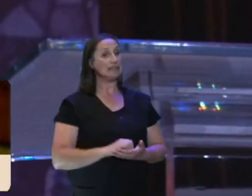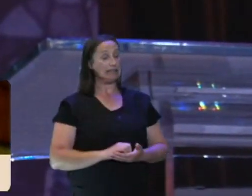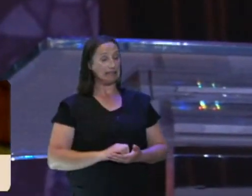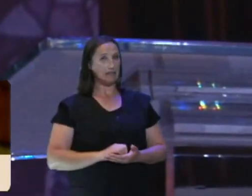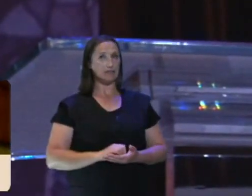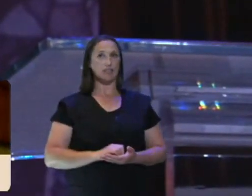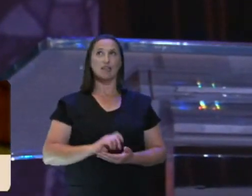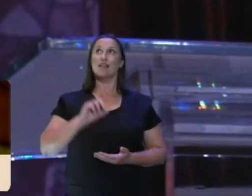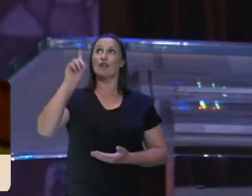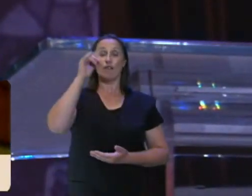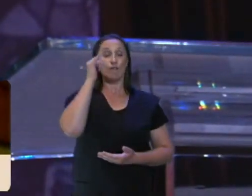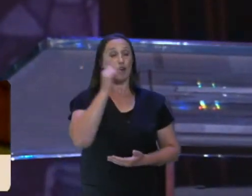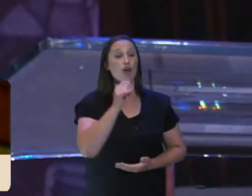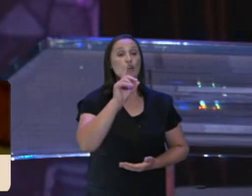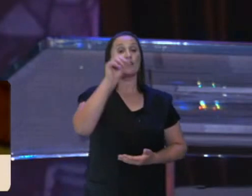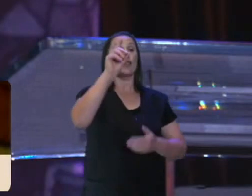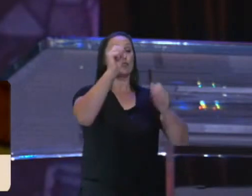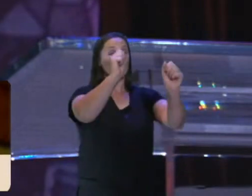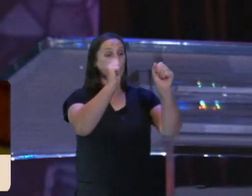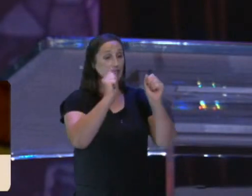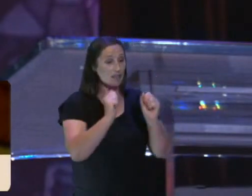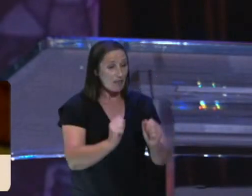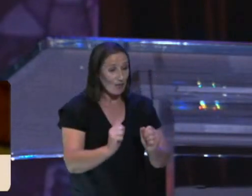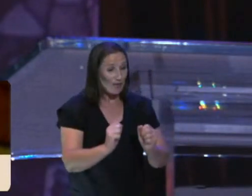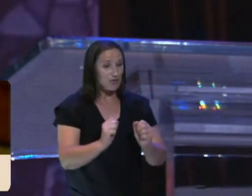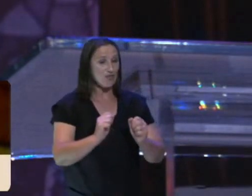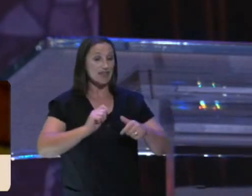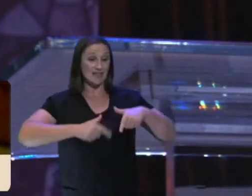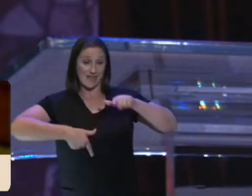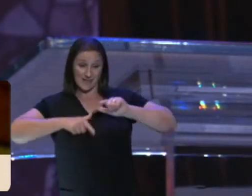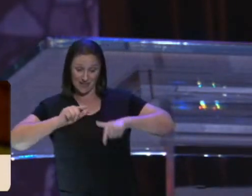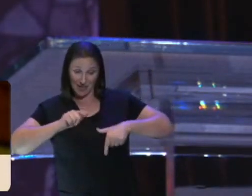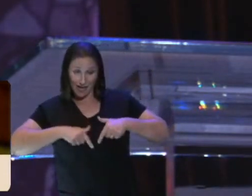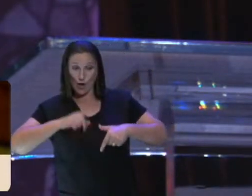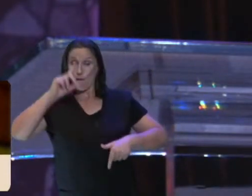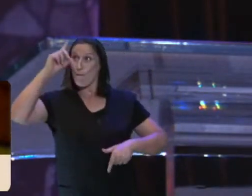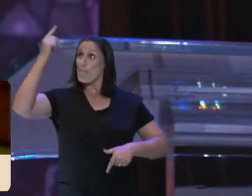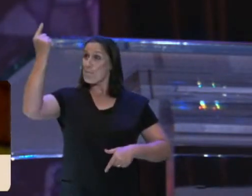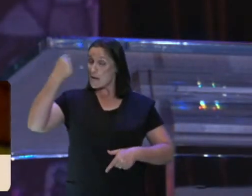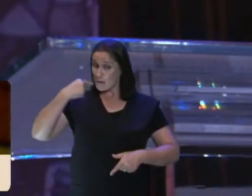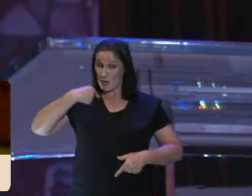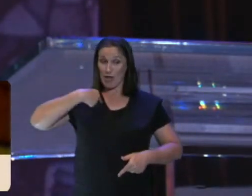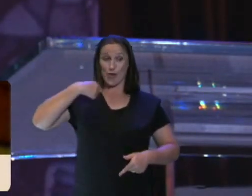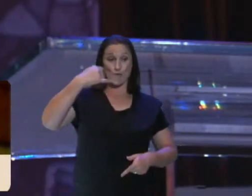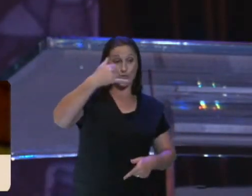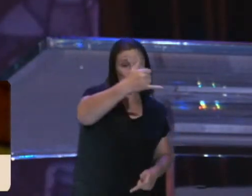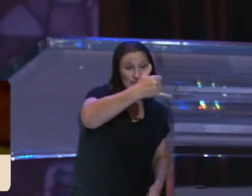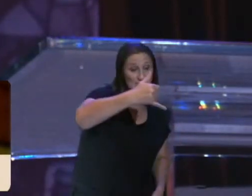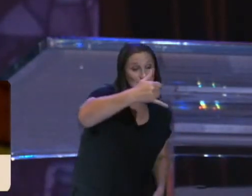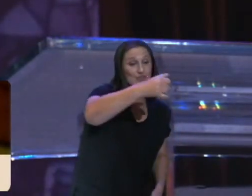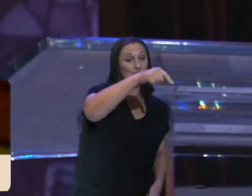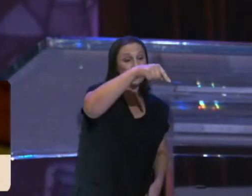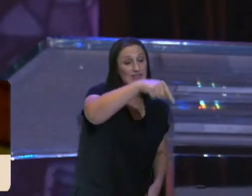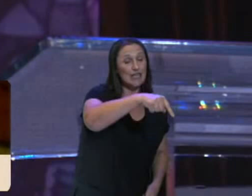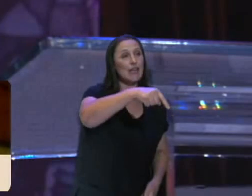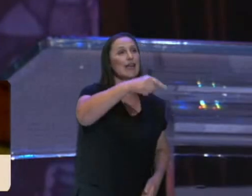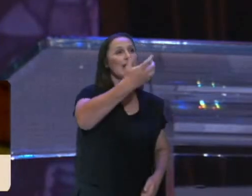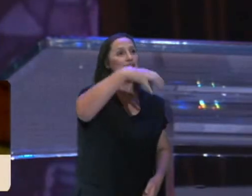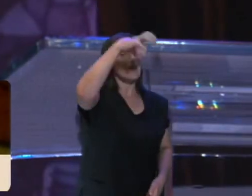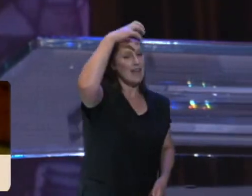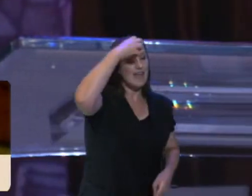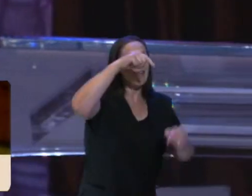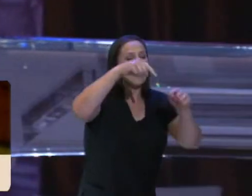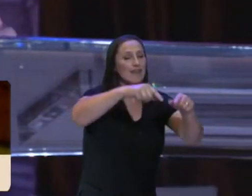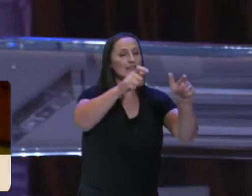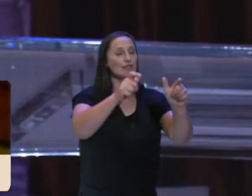Senhor Deus Todo-Poderoso de Israel está mandando eu ungir você para ser rei aqui nesse lugar.